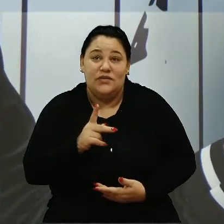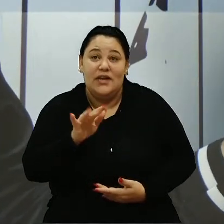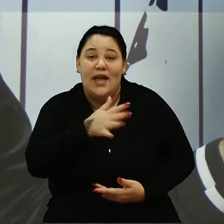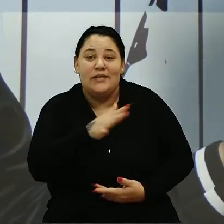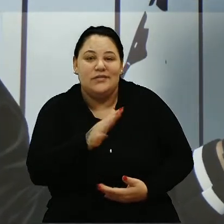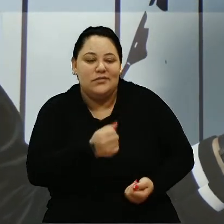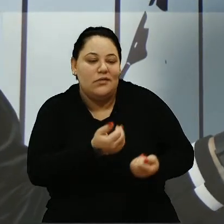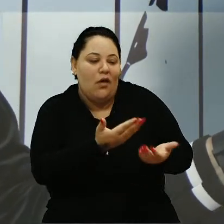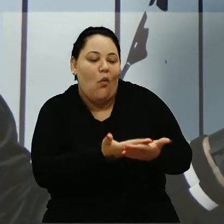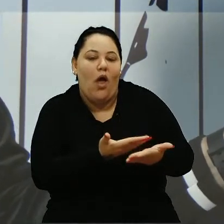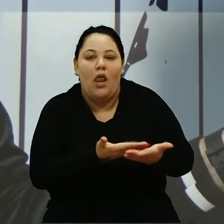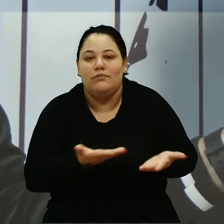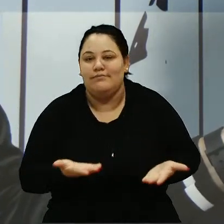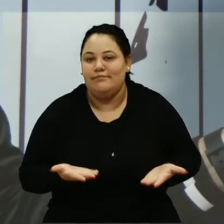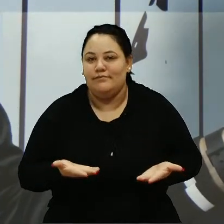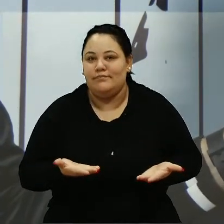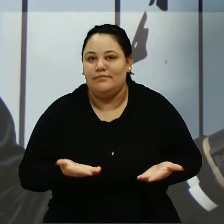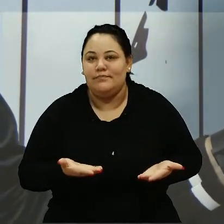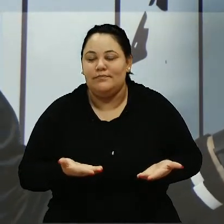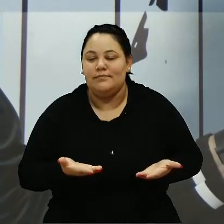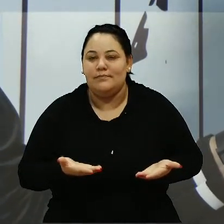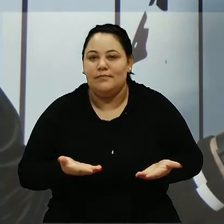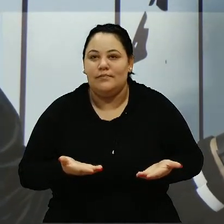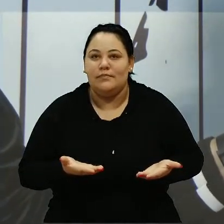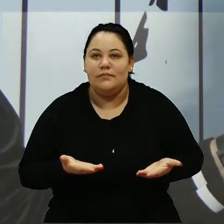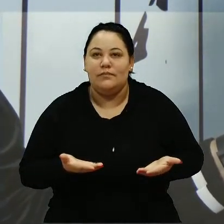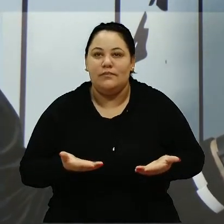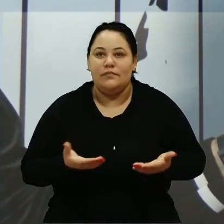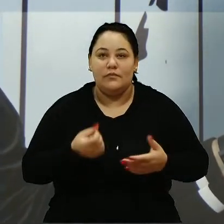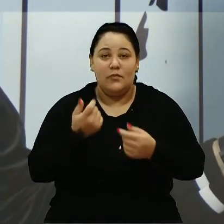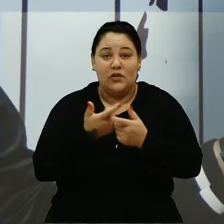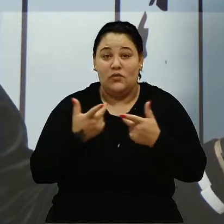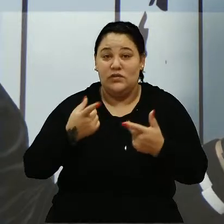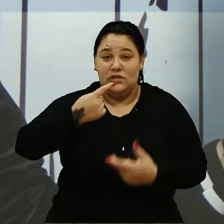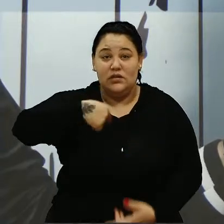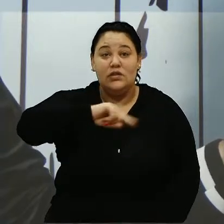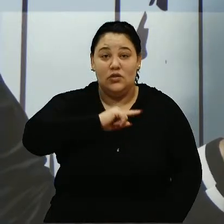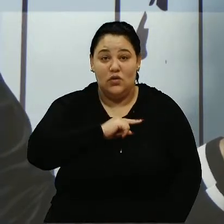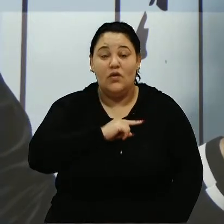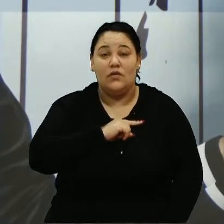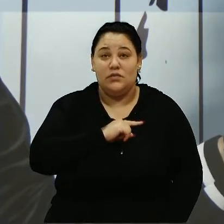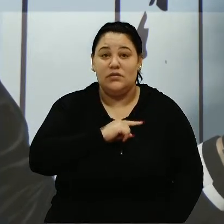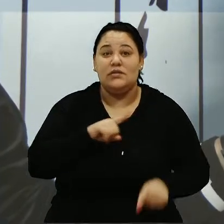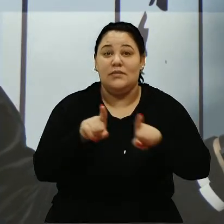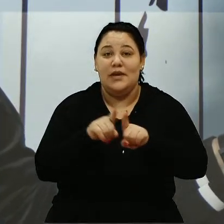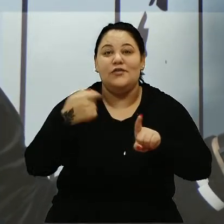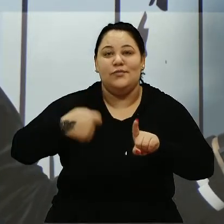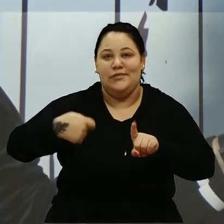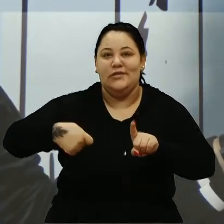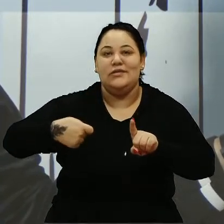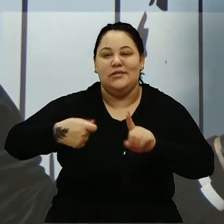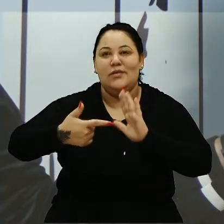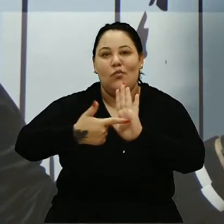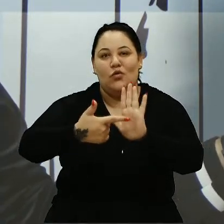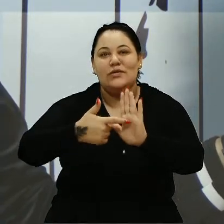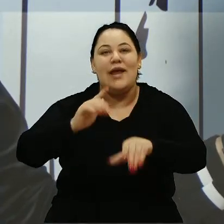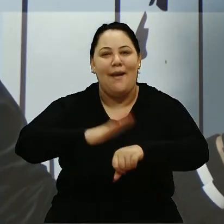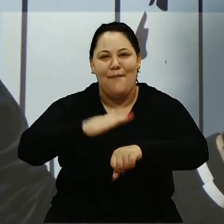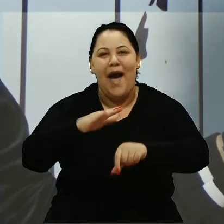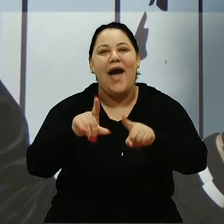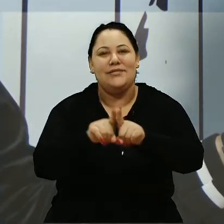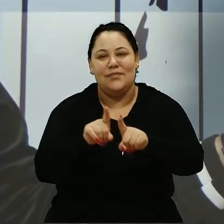aula. Entendeu? Então, é uma das situações que nós vamos começar a trazer com mais veemência, inclusive